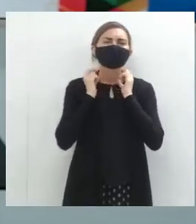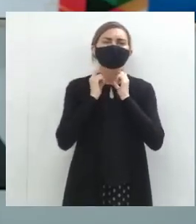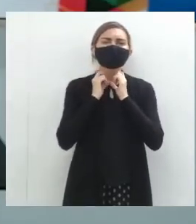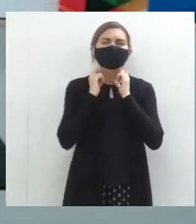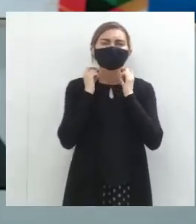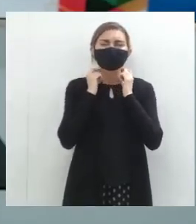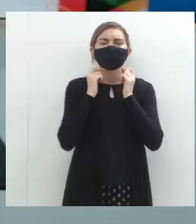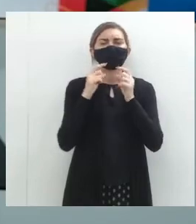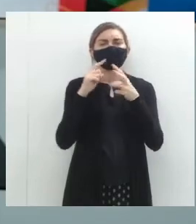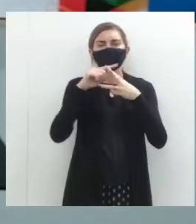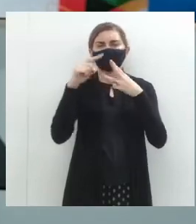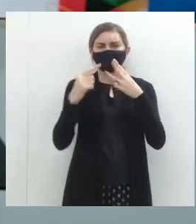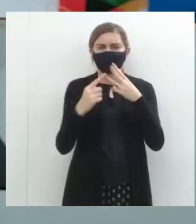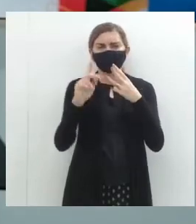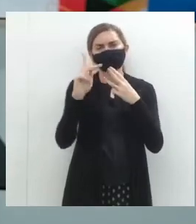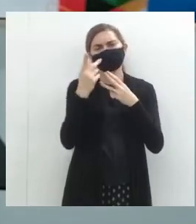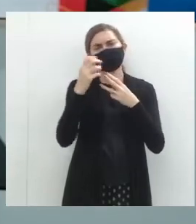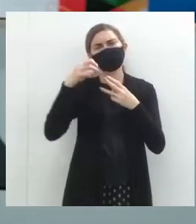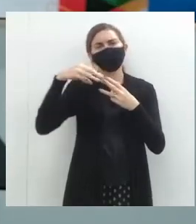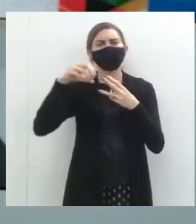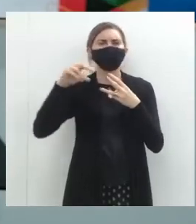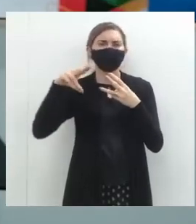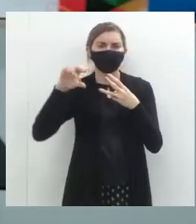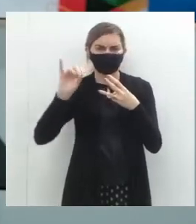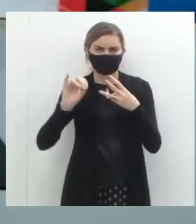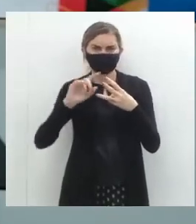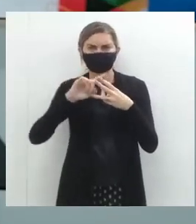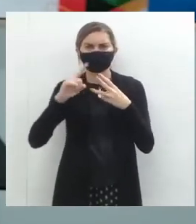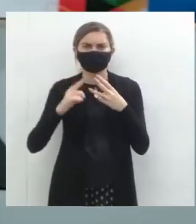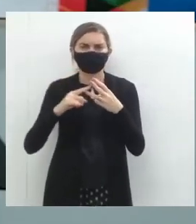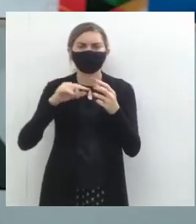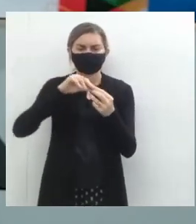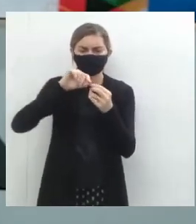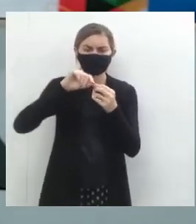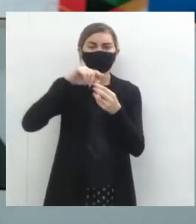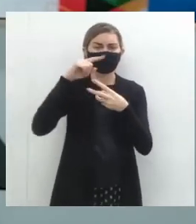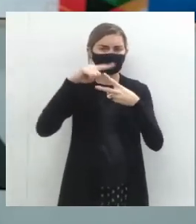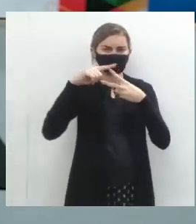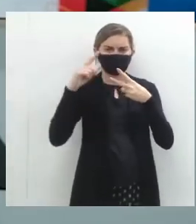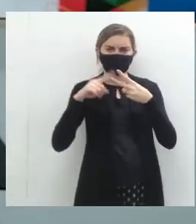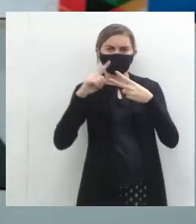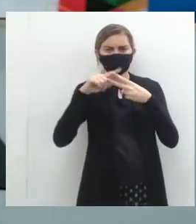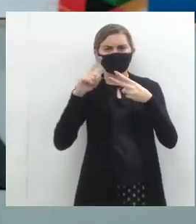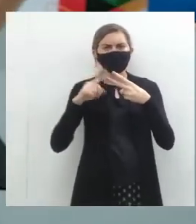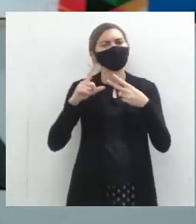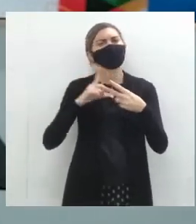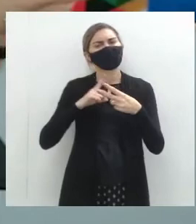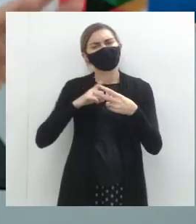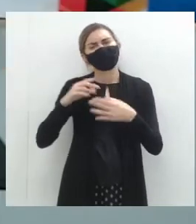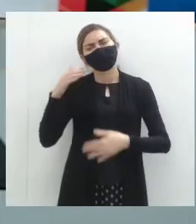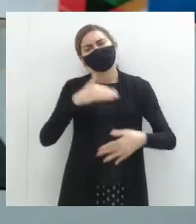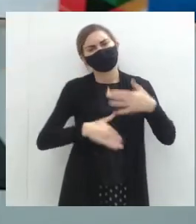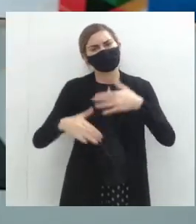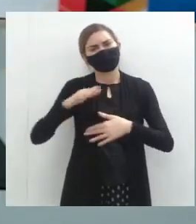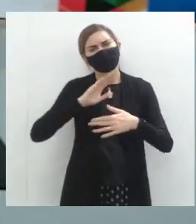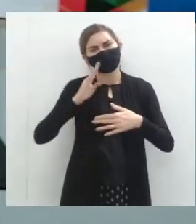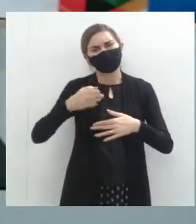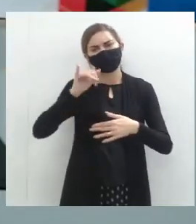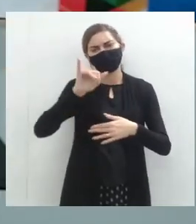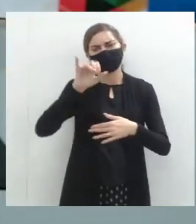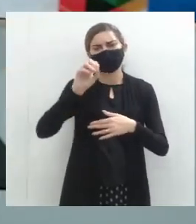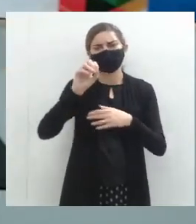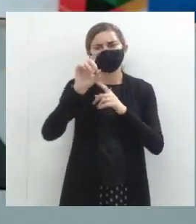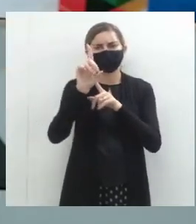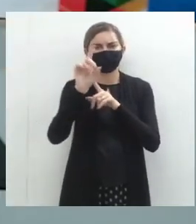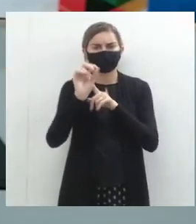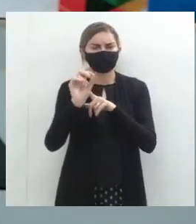vai produzir 3 hormônios. Aí desses 3 hormônios, 2 têm a participação direta do iodo. 2, olha